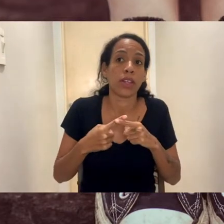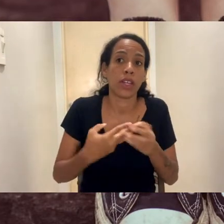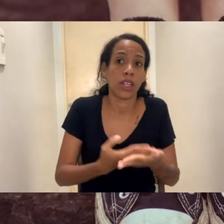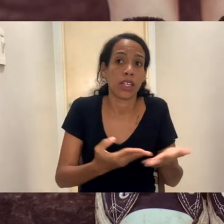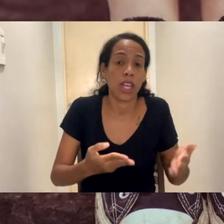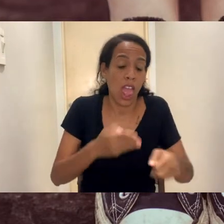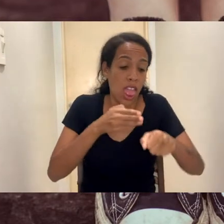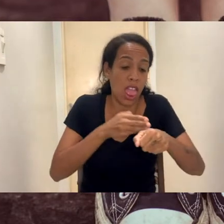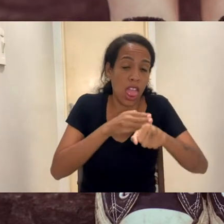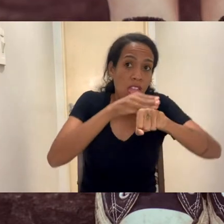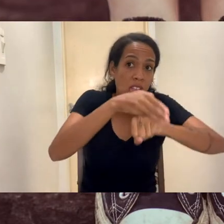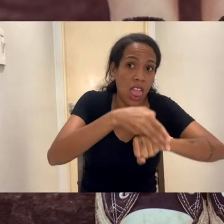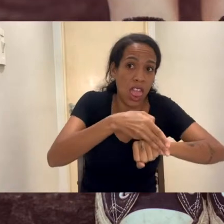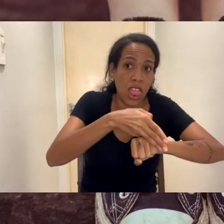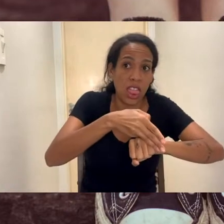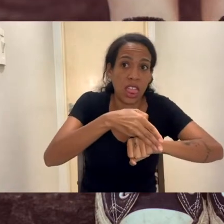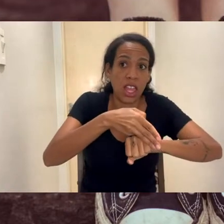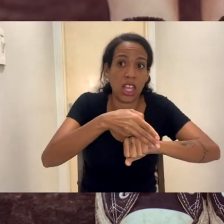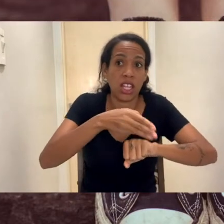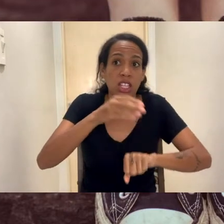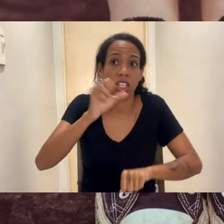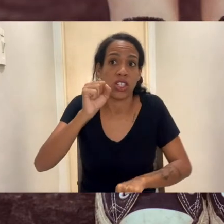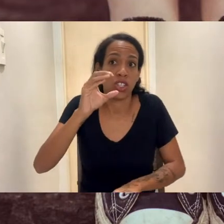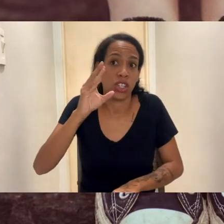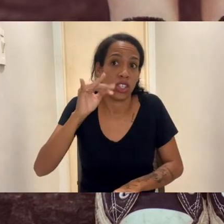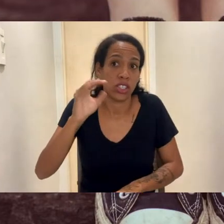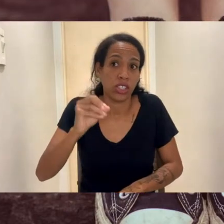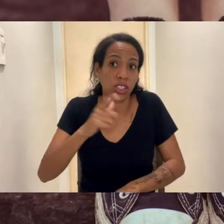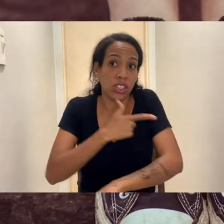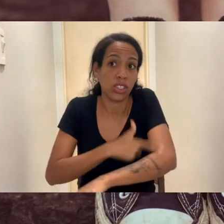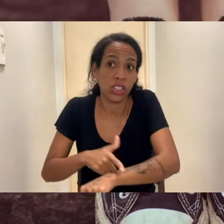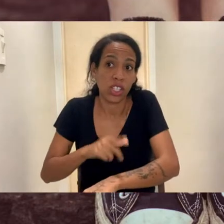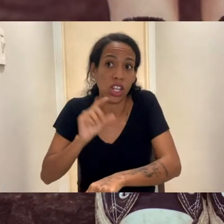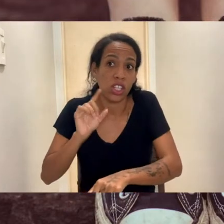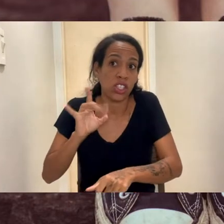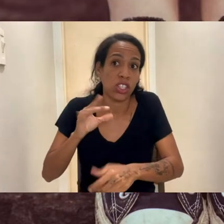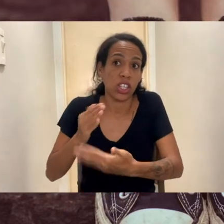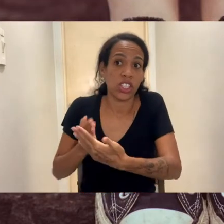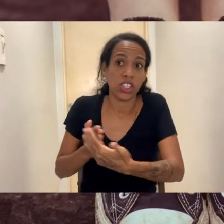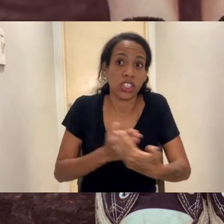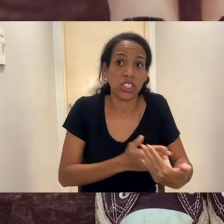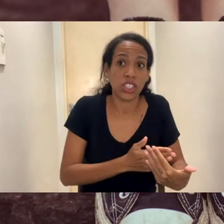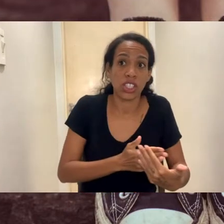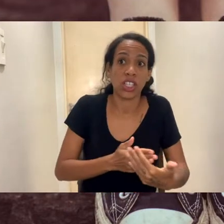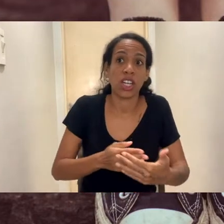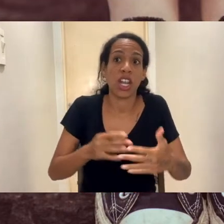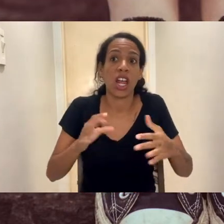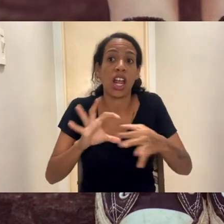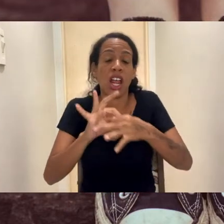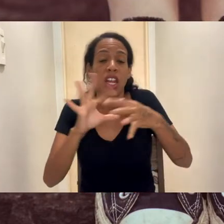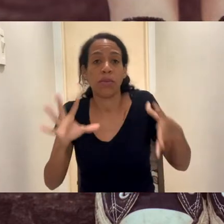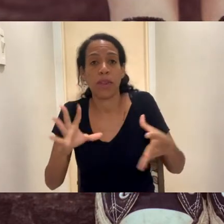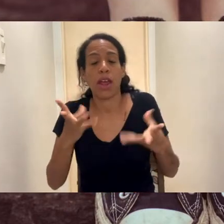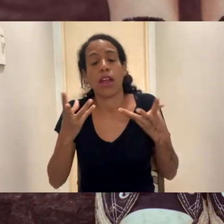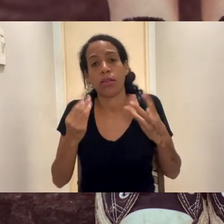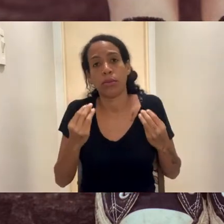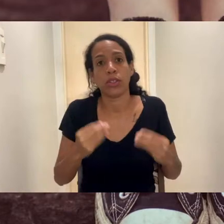eles e elas entrem nas unidades socioeducativas, o único direito que lhes seja retirado é a liberdade, que já é demais,